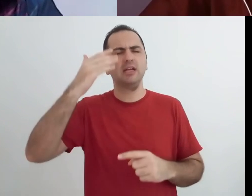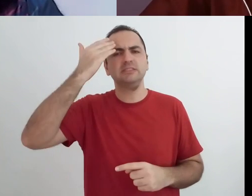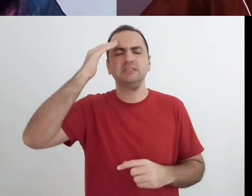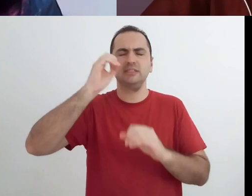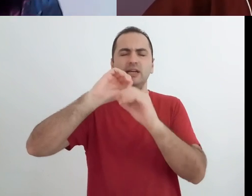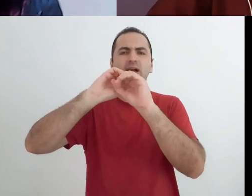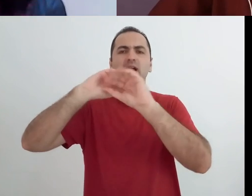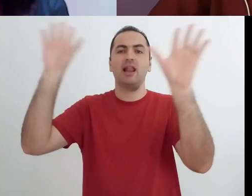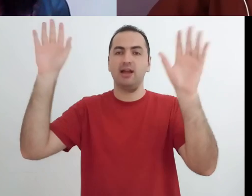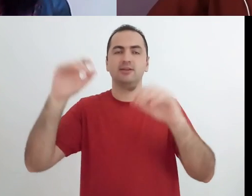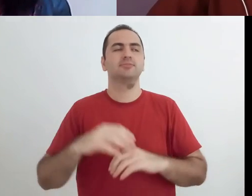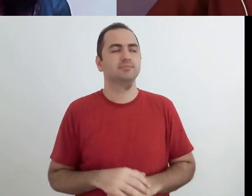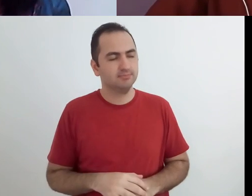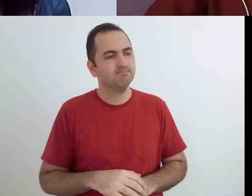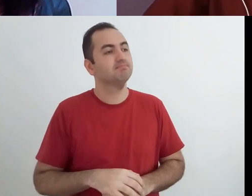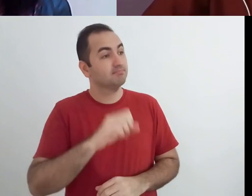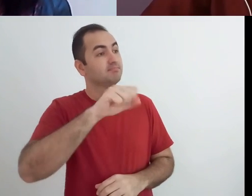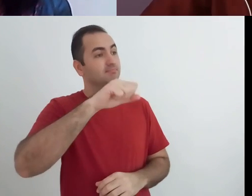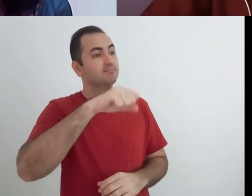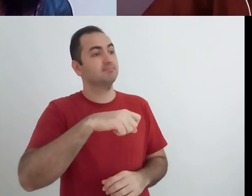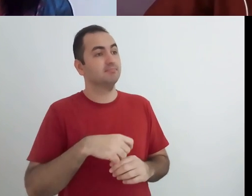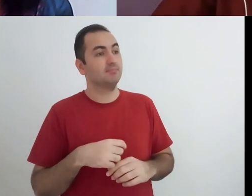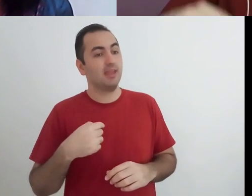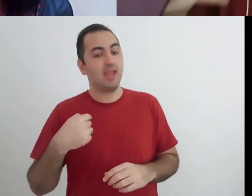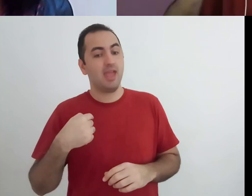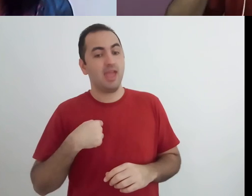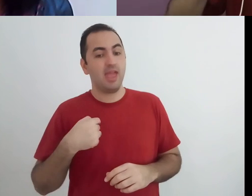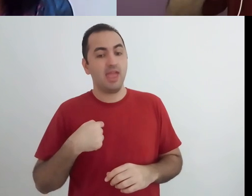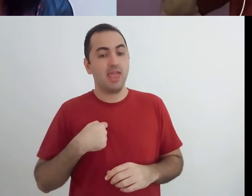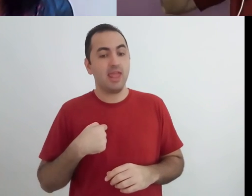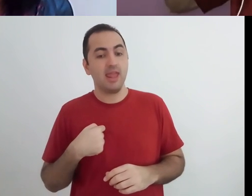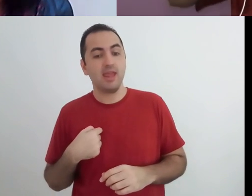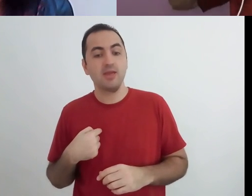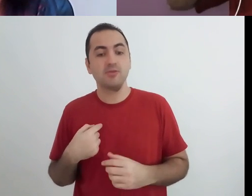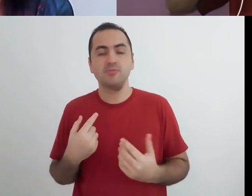gente aprende muito. Um sinal que eu acho muito legal é esse daqui, olha.